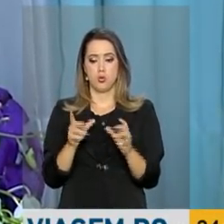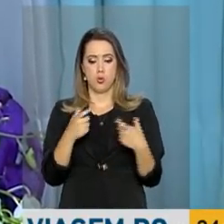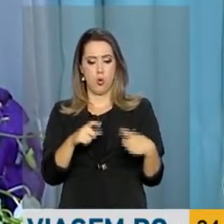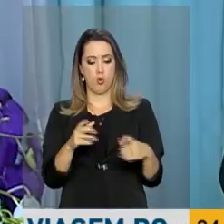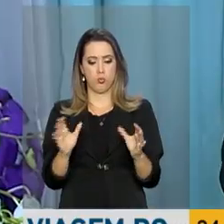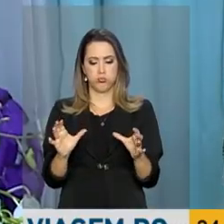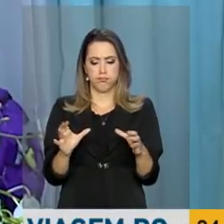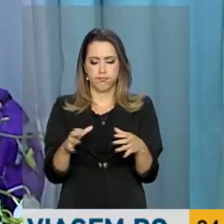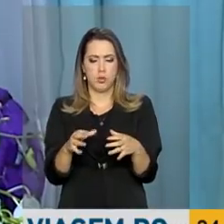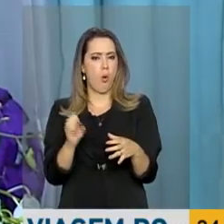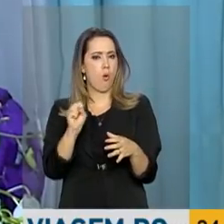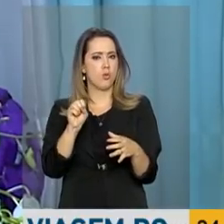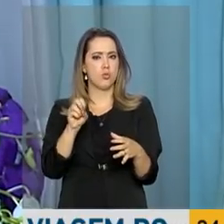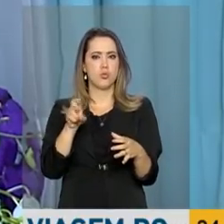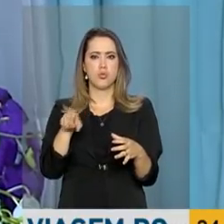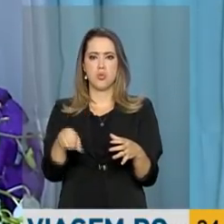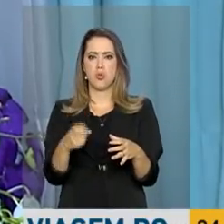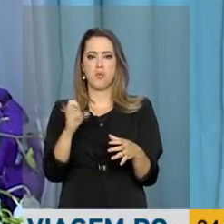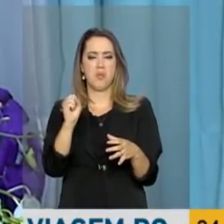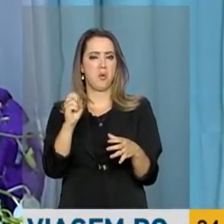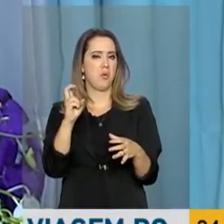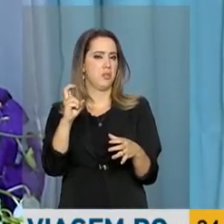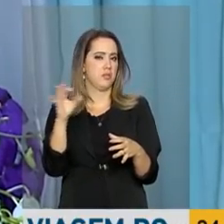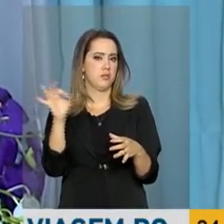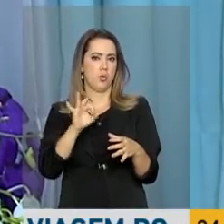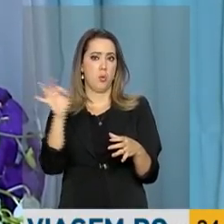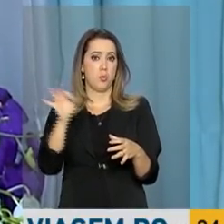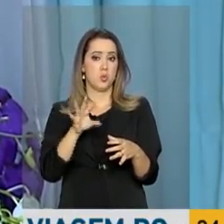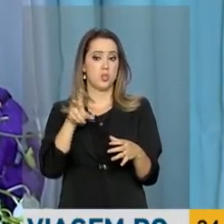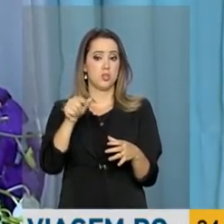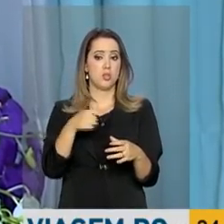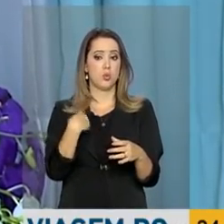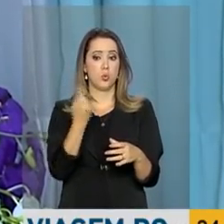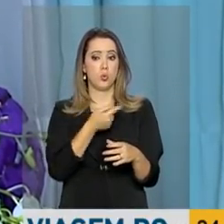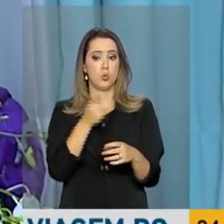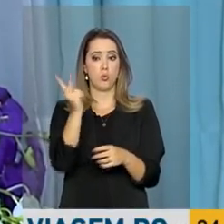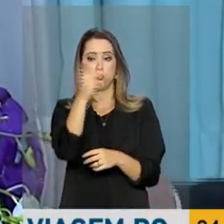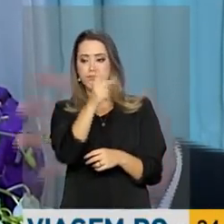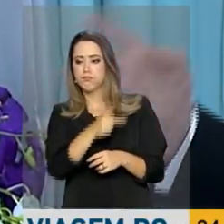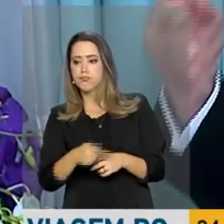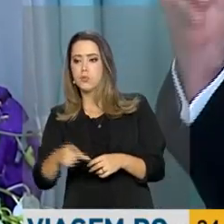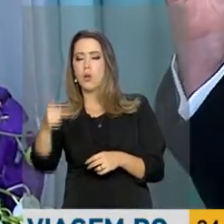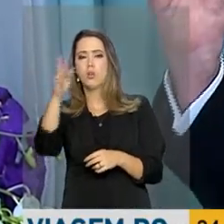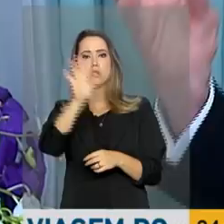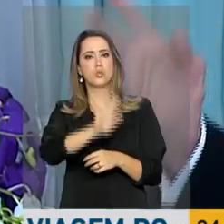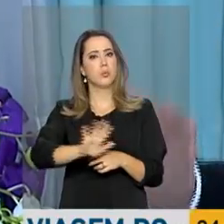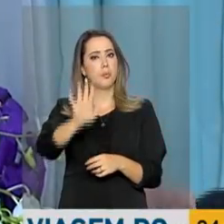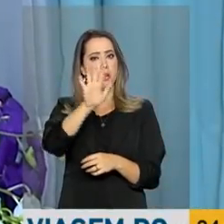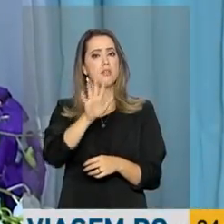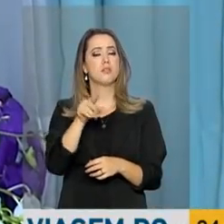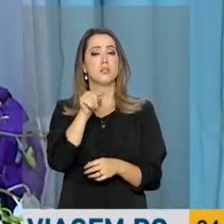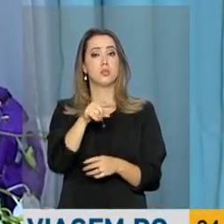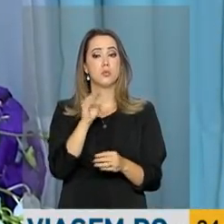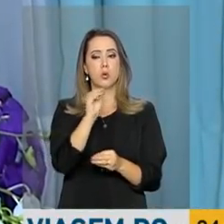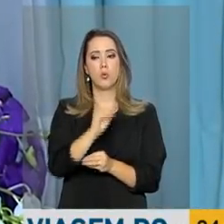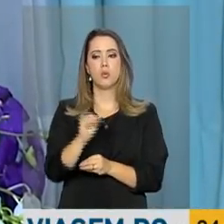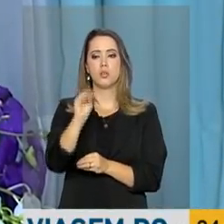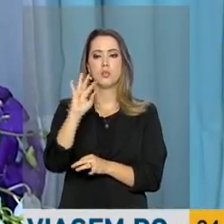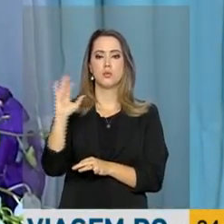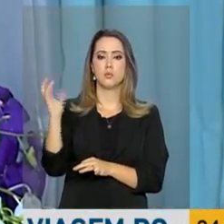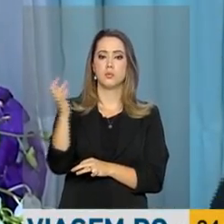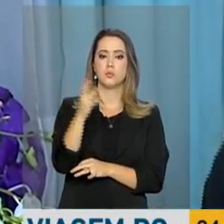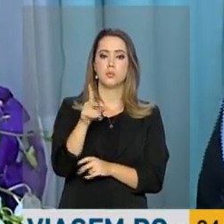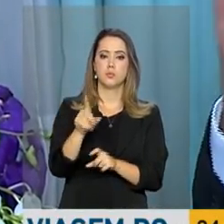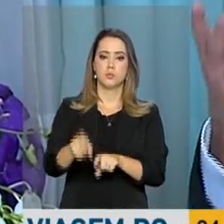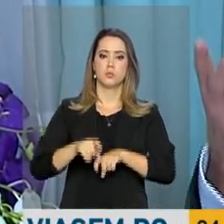de 8 a 8,5% do território nacional, porque há uma grande preservação, a começar